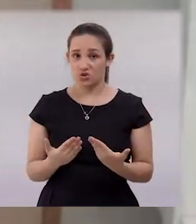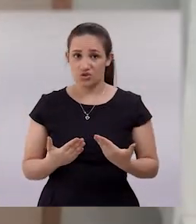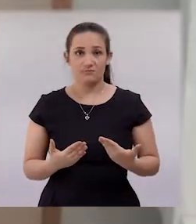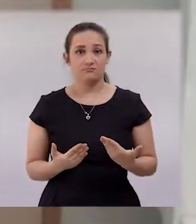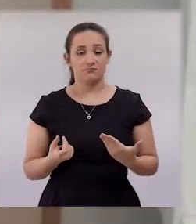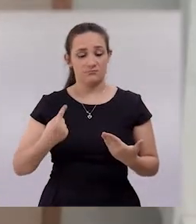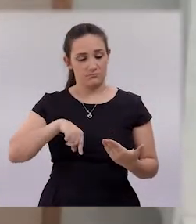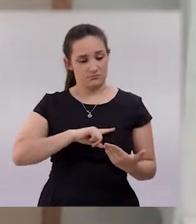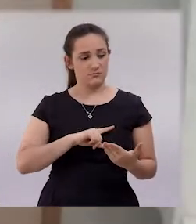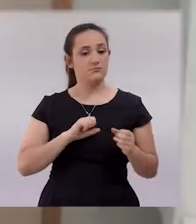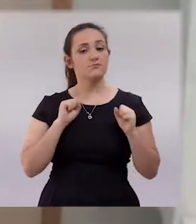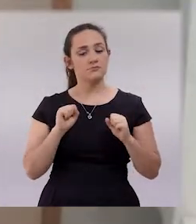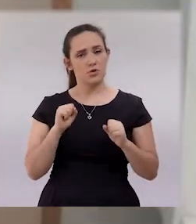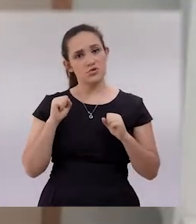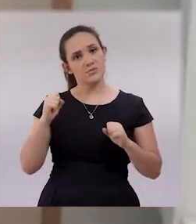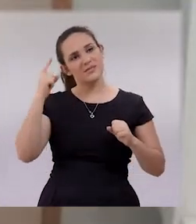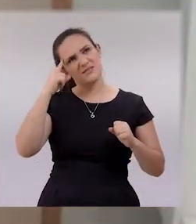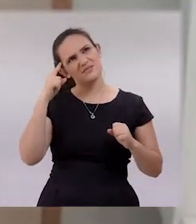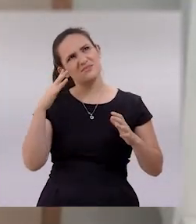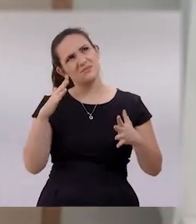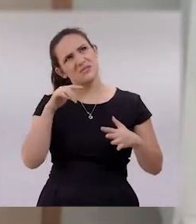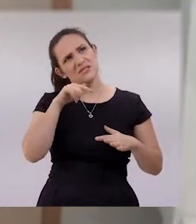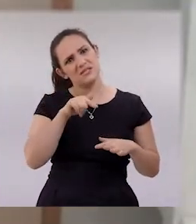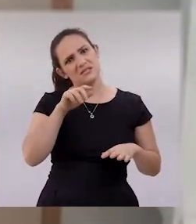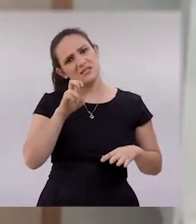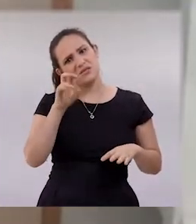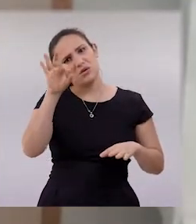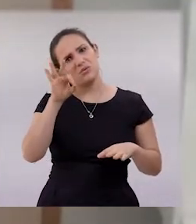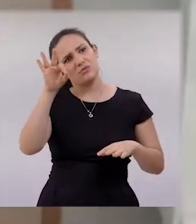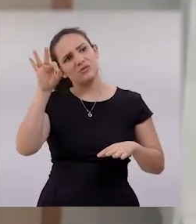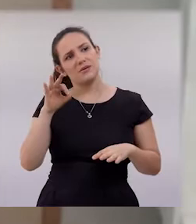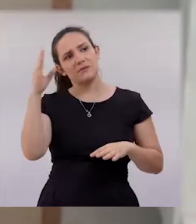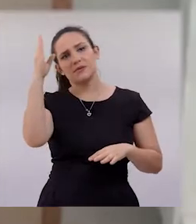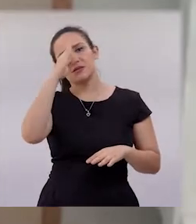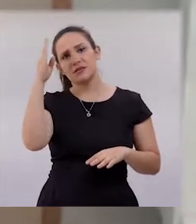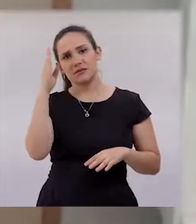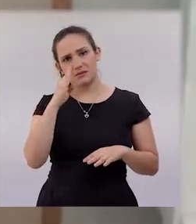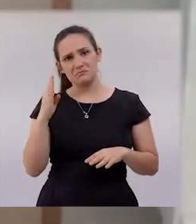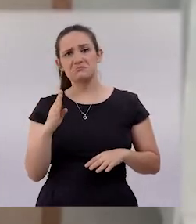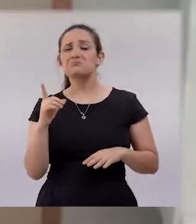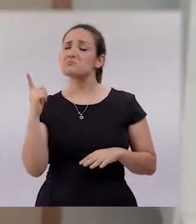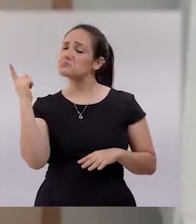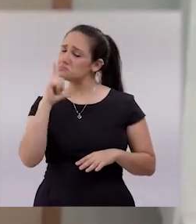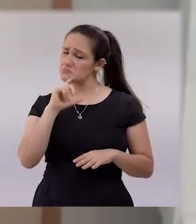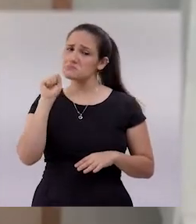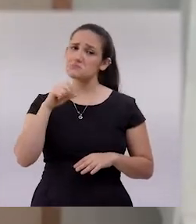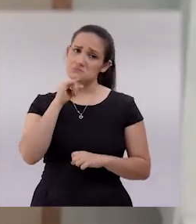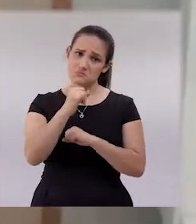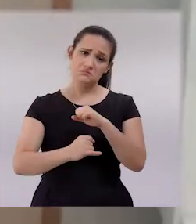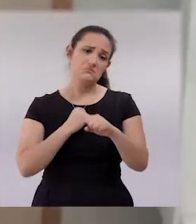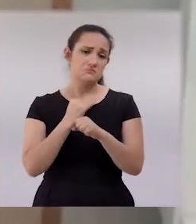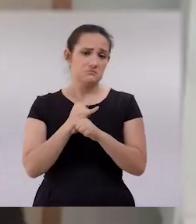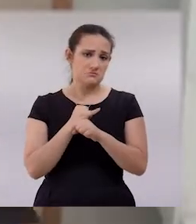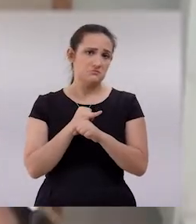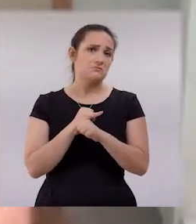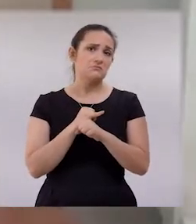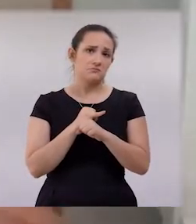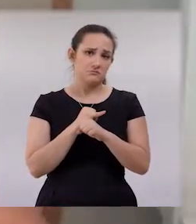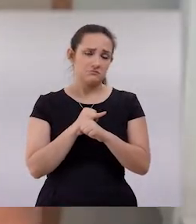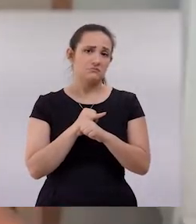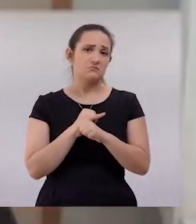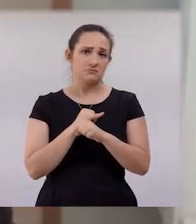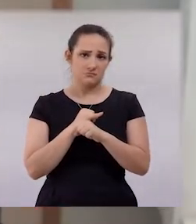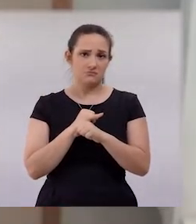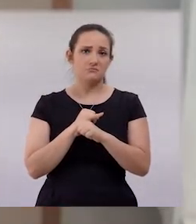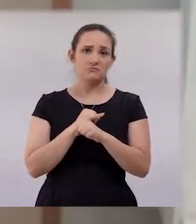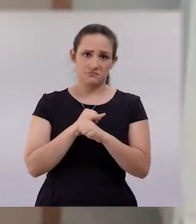pode considerar que mais de 75% dos brasileiros têm um acesso à internet com diversos